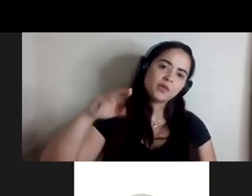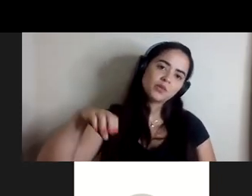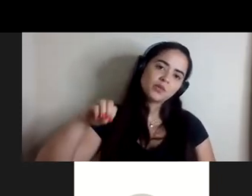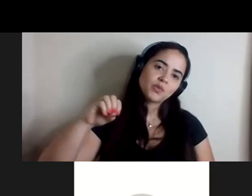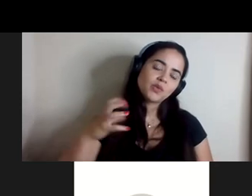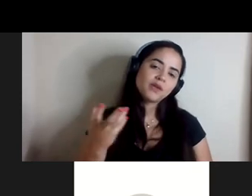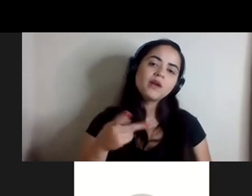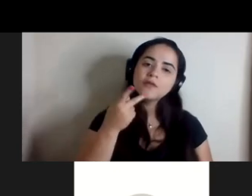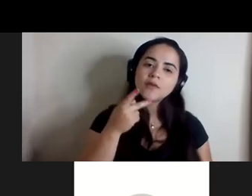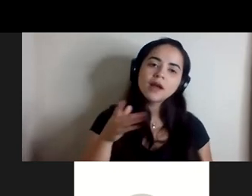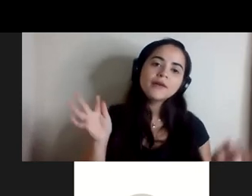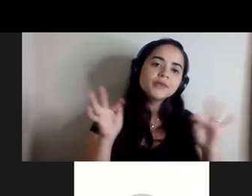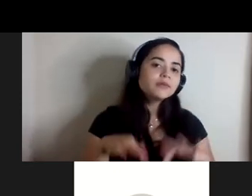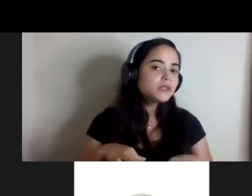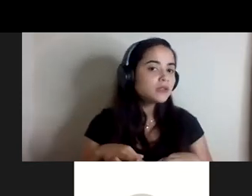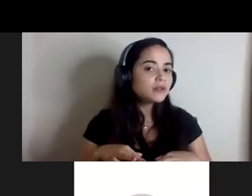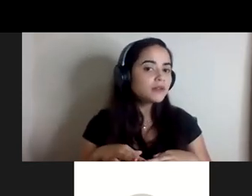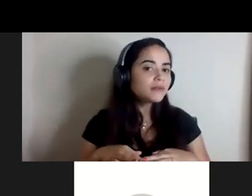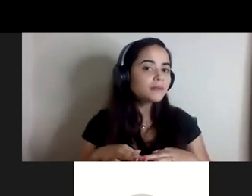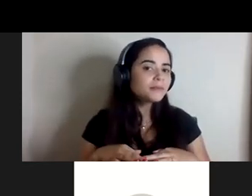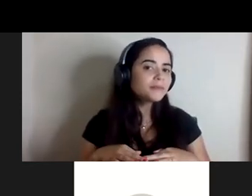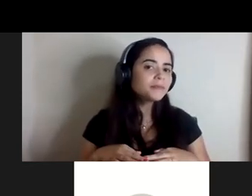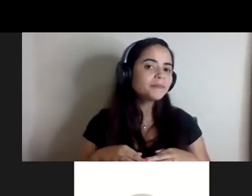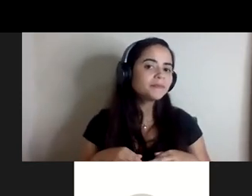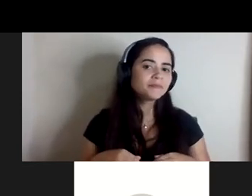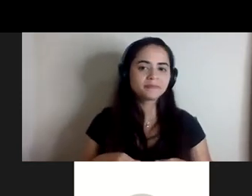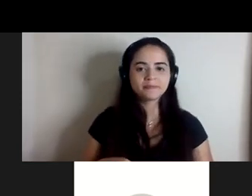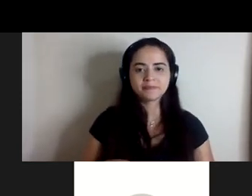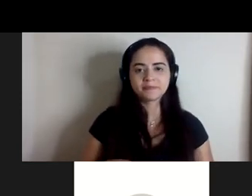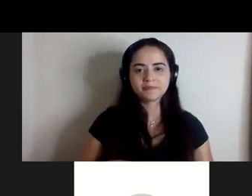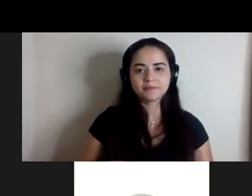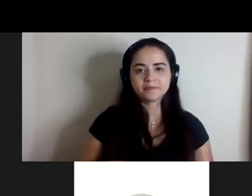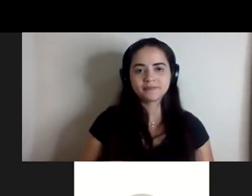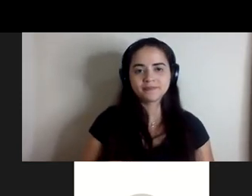Antônio, quer fazer alguma fala aí também, de encerramento aí?